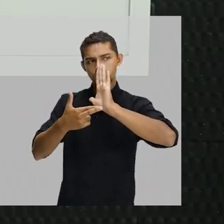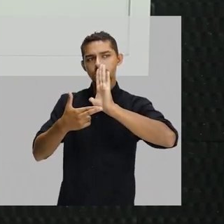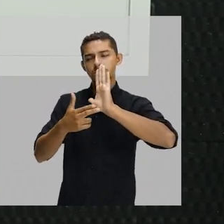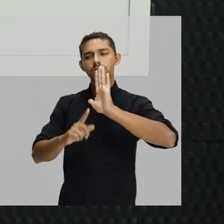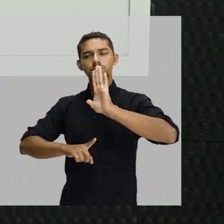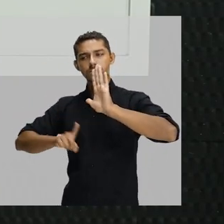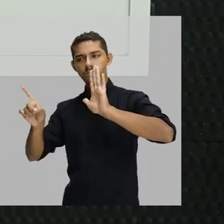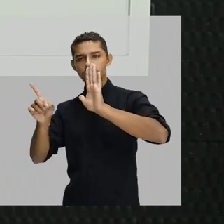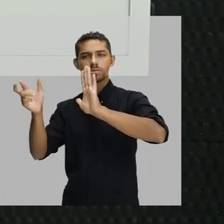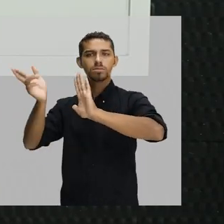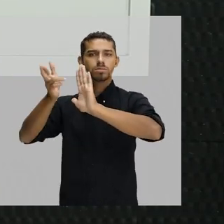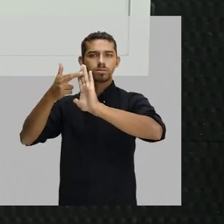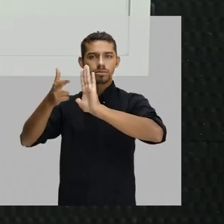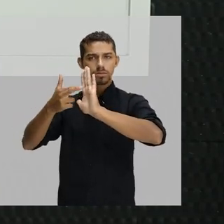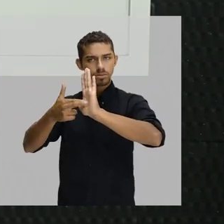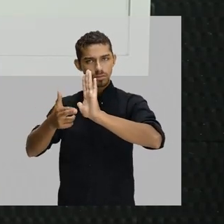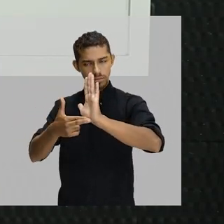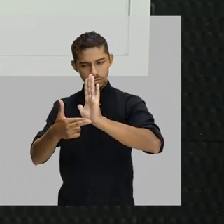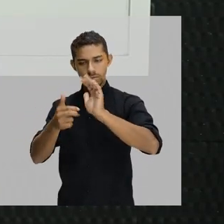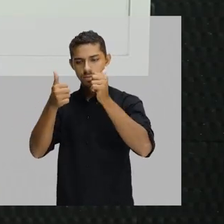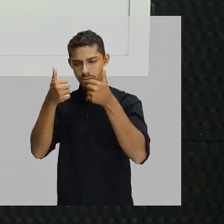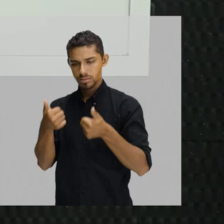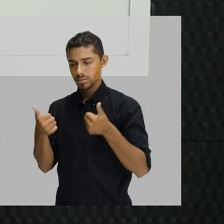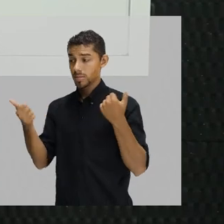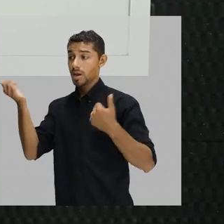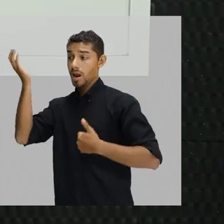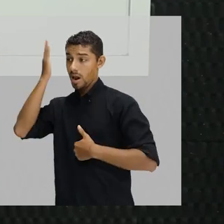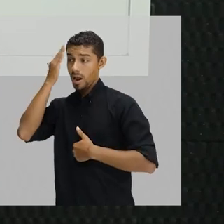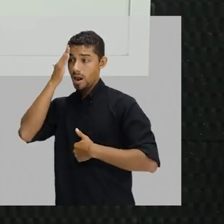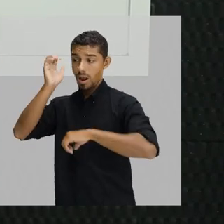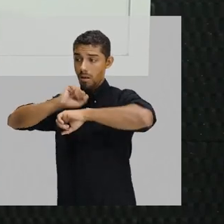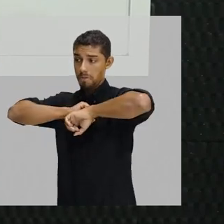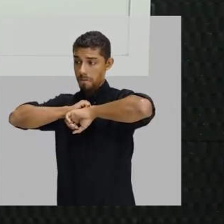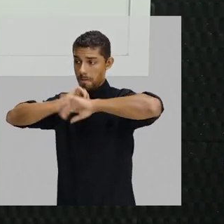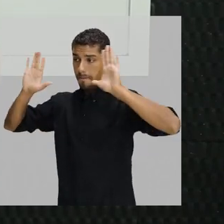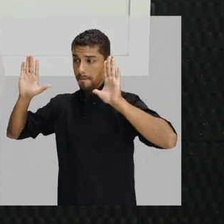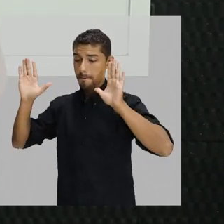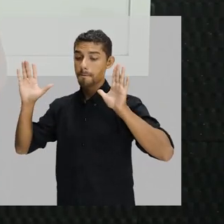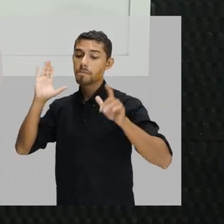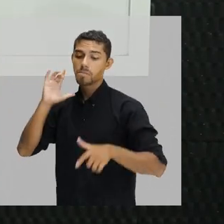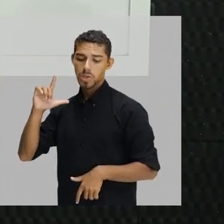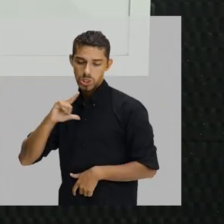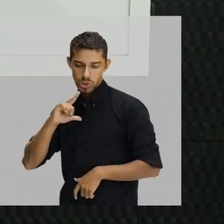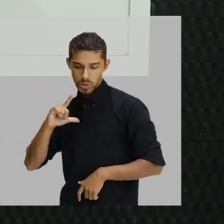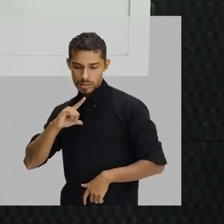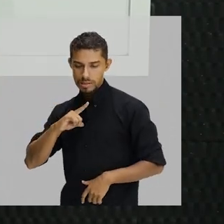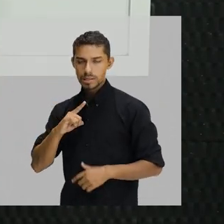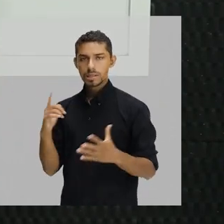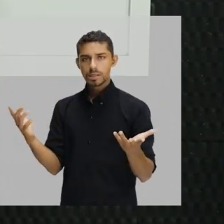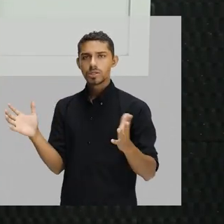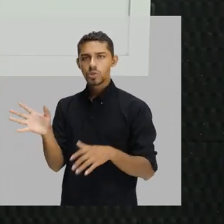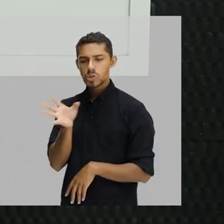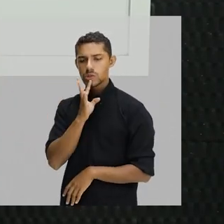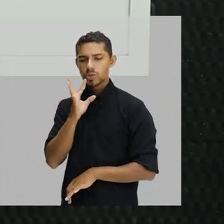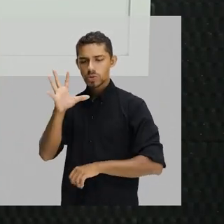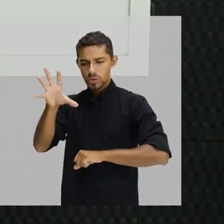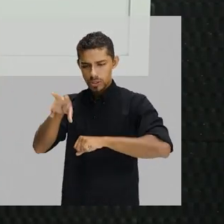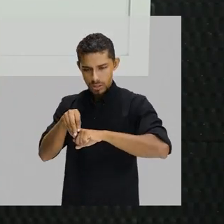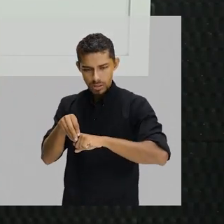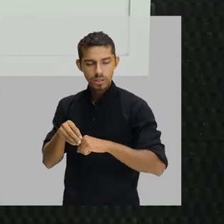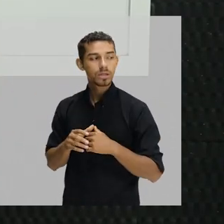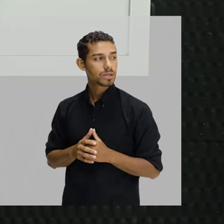Olha só. Tá? Então é importante que você tenha esse conhecimento dessa diferenciação que é